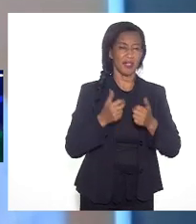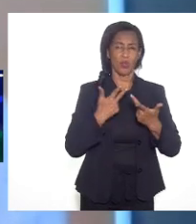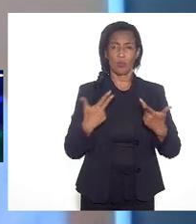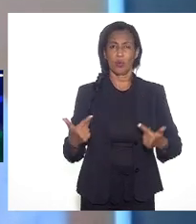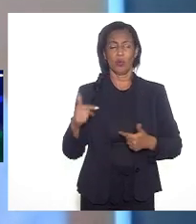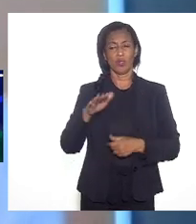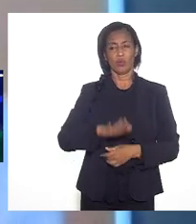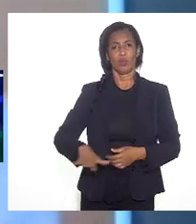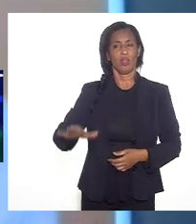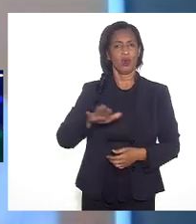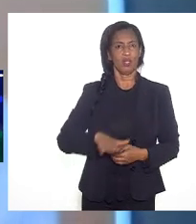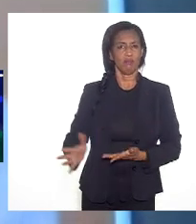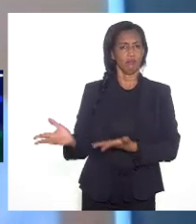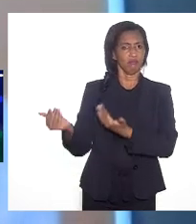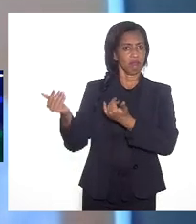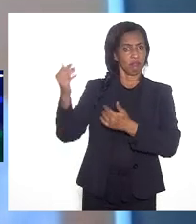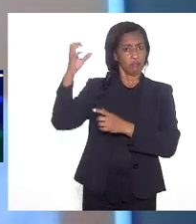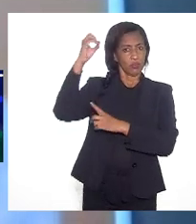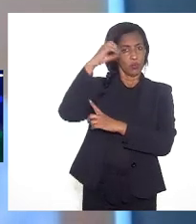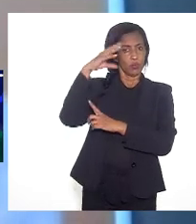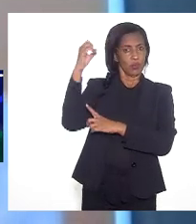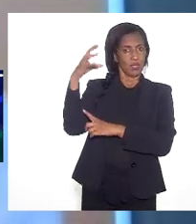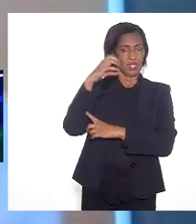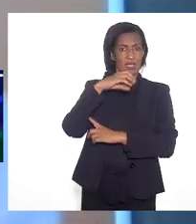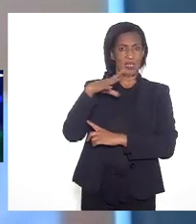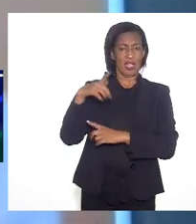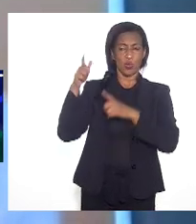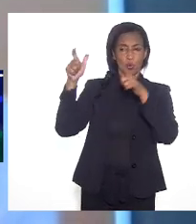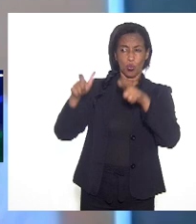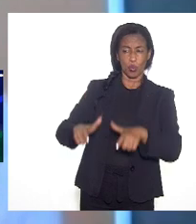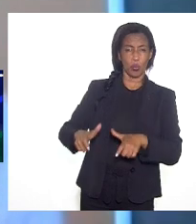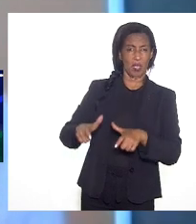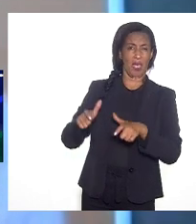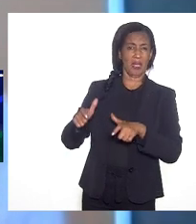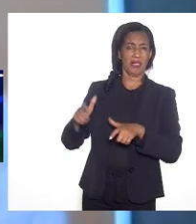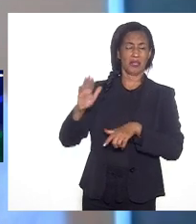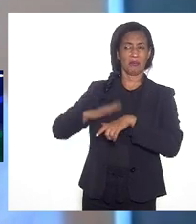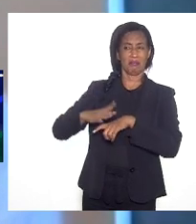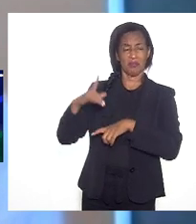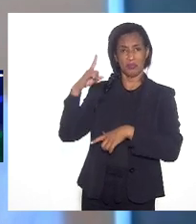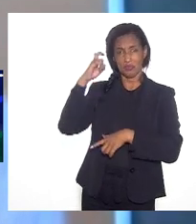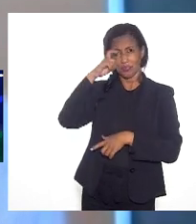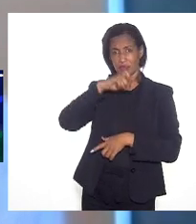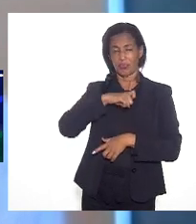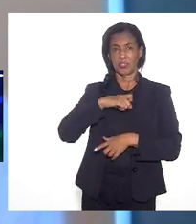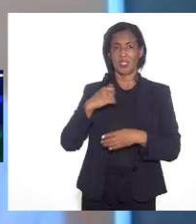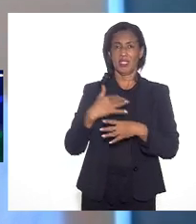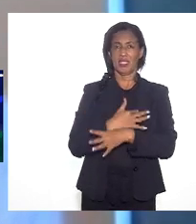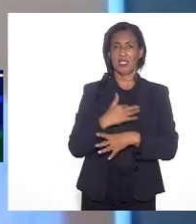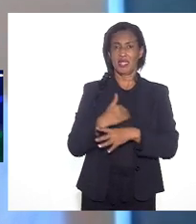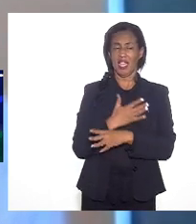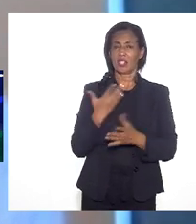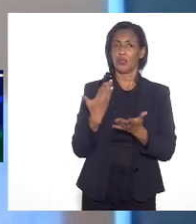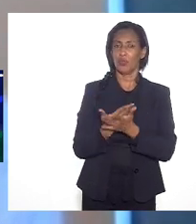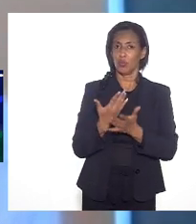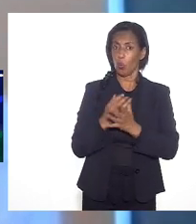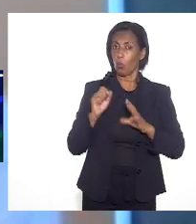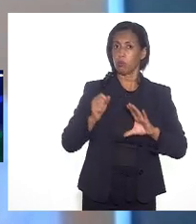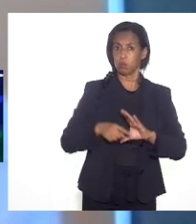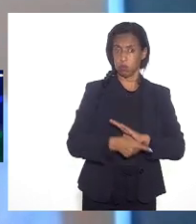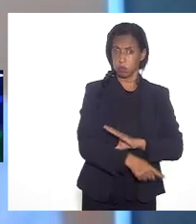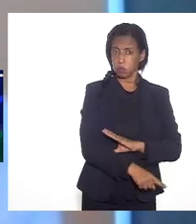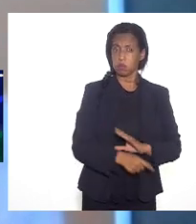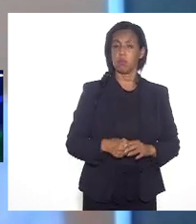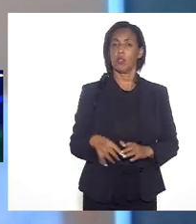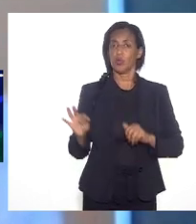e adolescentes nos sinais, nas partes mais nevrálgicas e pontuais da cidade. Foi feito um estudo muito aprofundado pelos